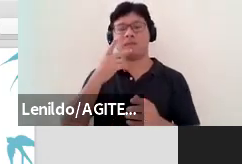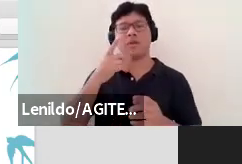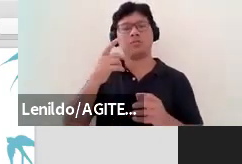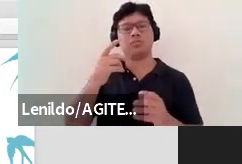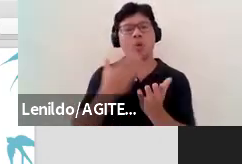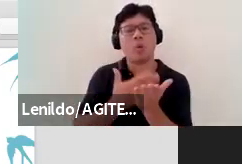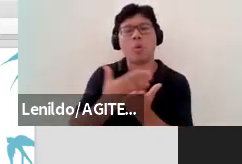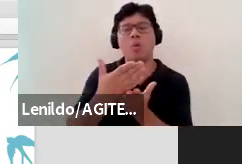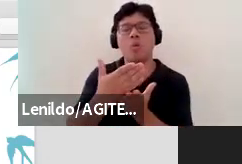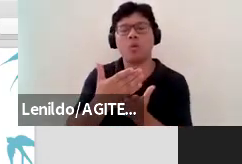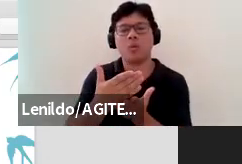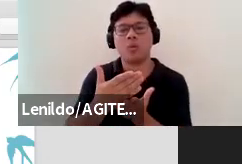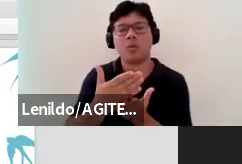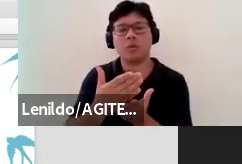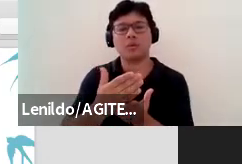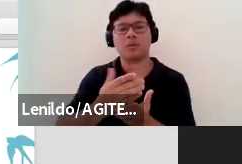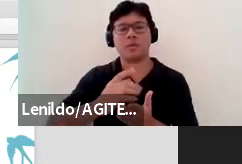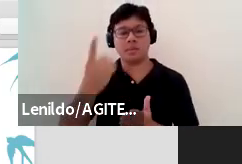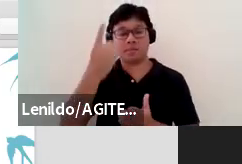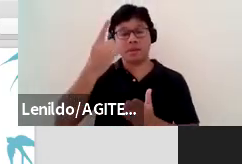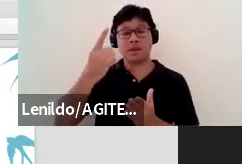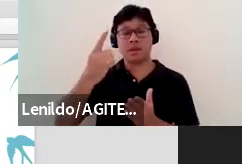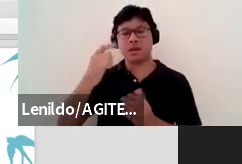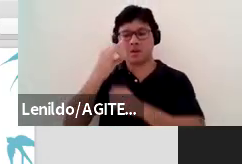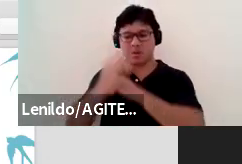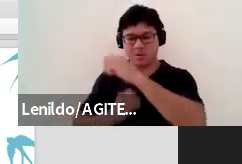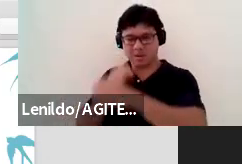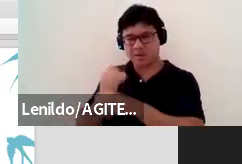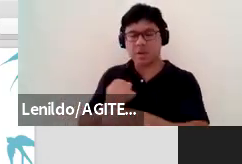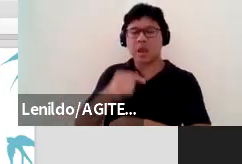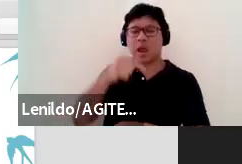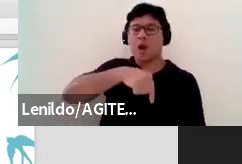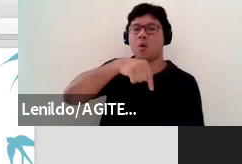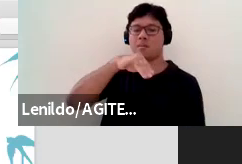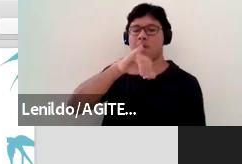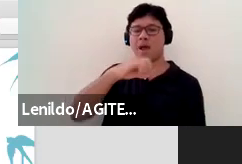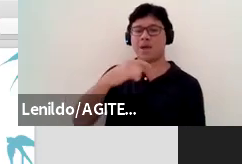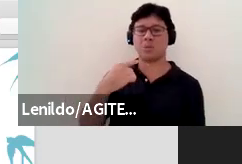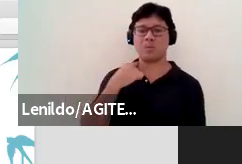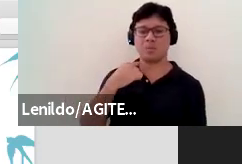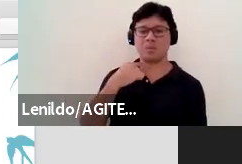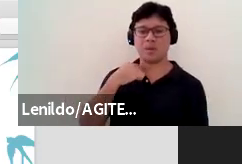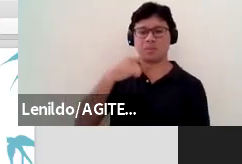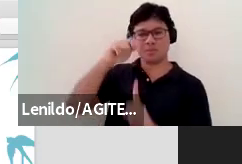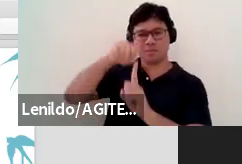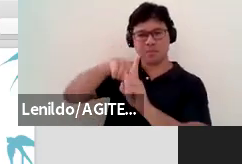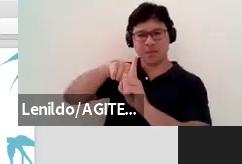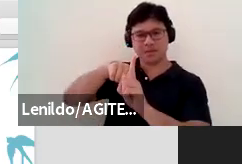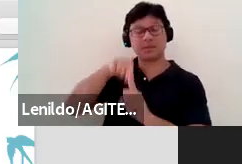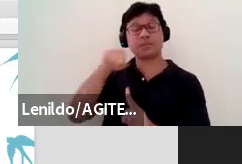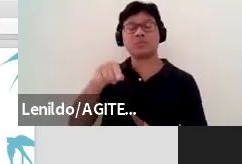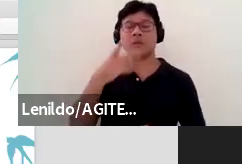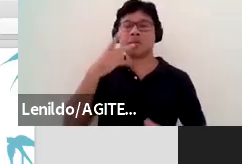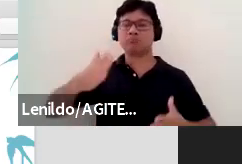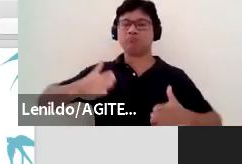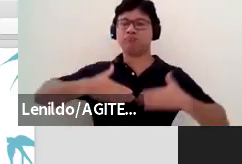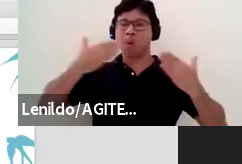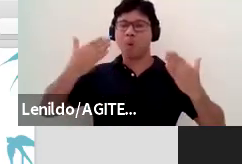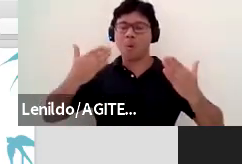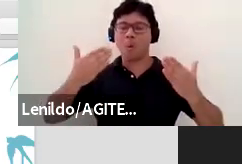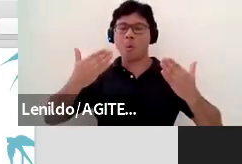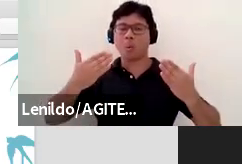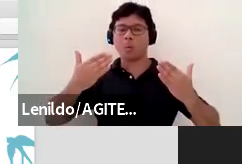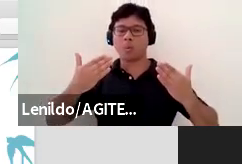primeira oficina de tradução literária online, que aconteceu em maio desse ano. E foi muito surpreendente, foi